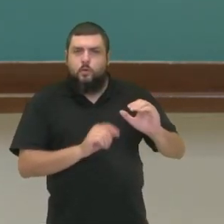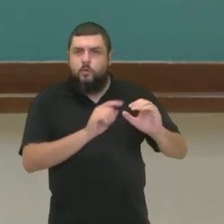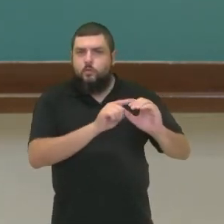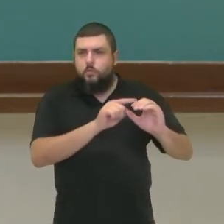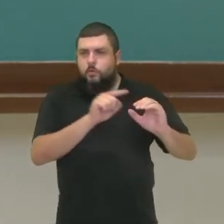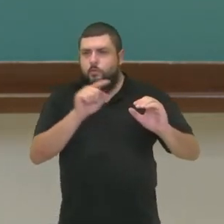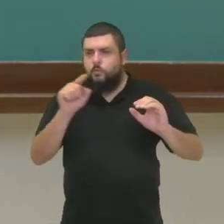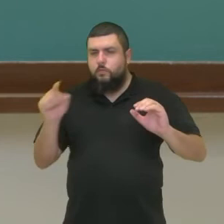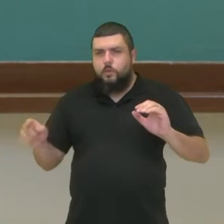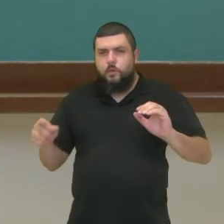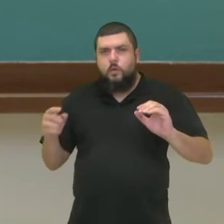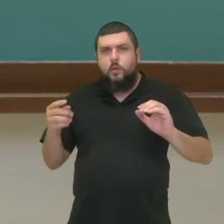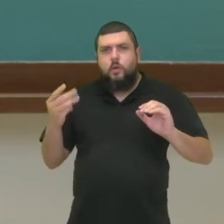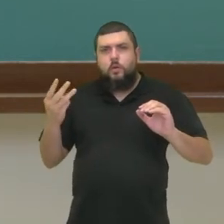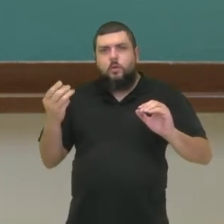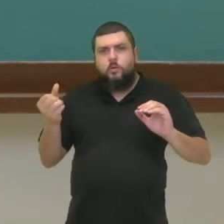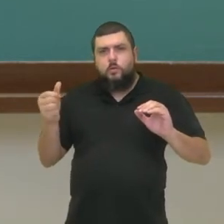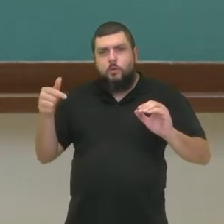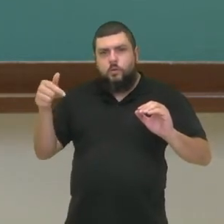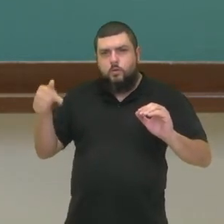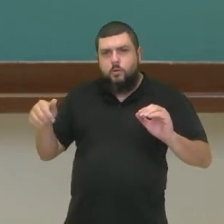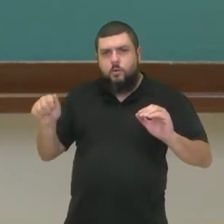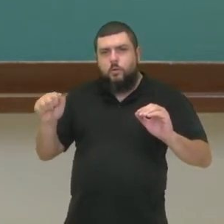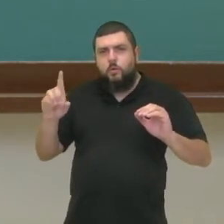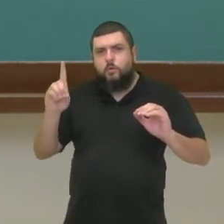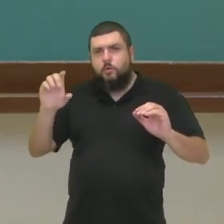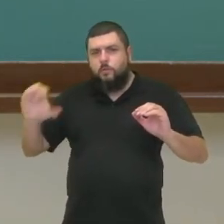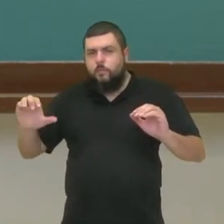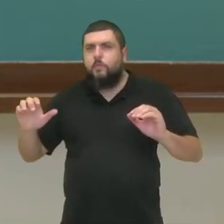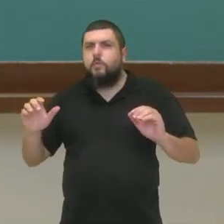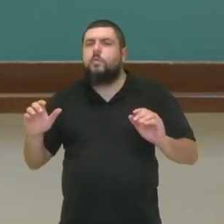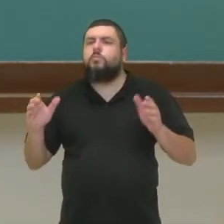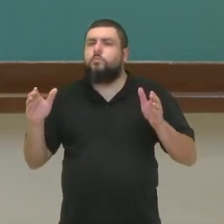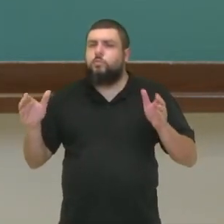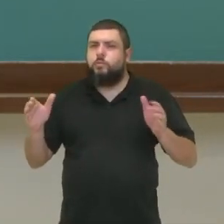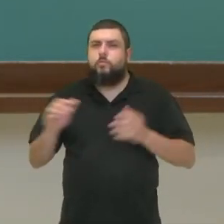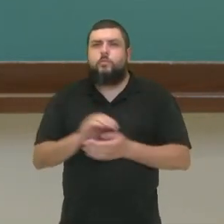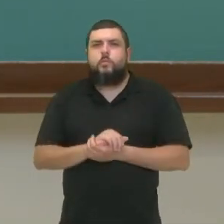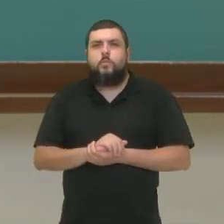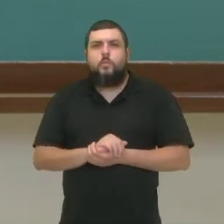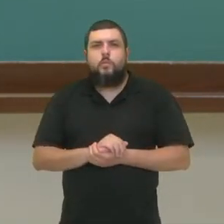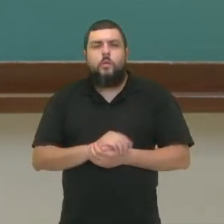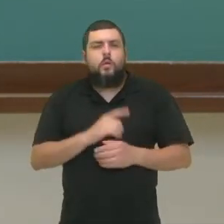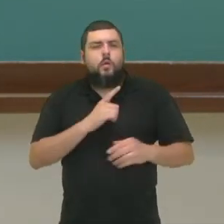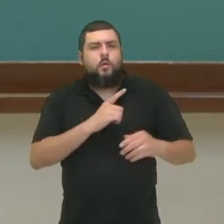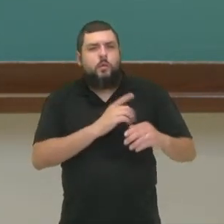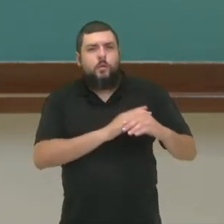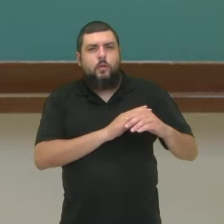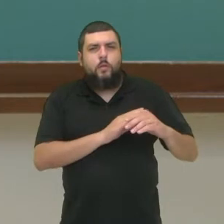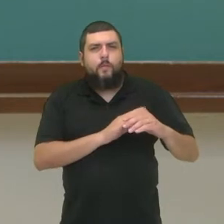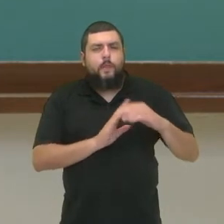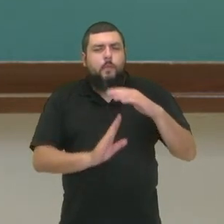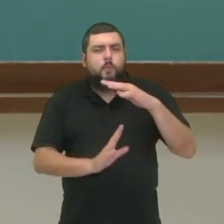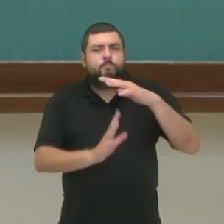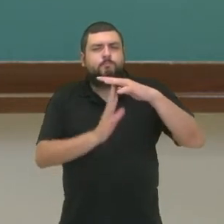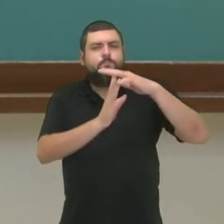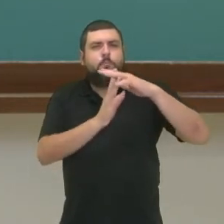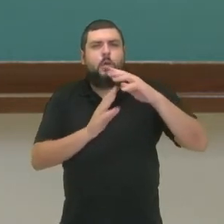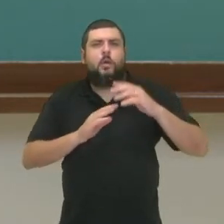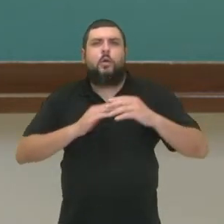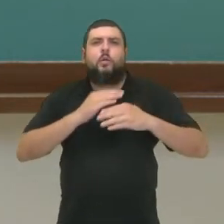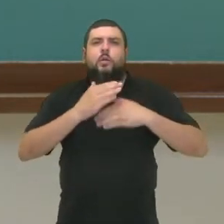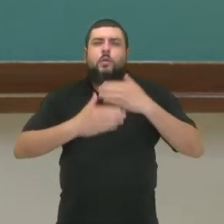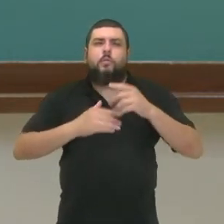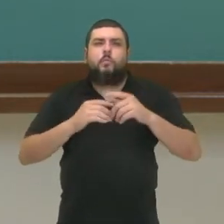vamos considerar que é um império com uma boa estrutura. Vai ter queda, vai ter o auge, vai ter desestruturação, vai ter diminuição